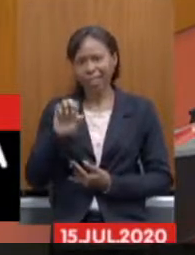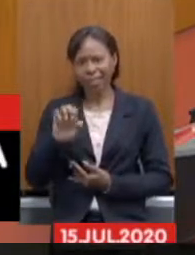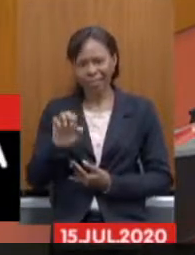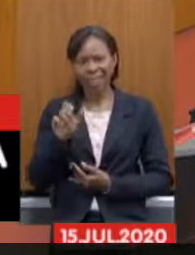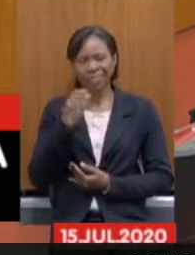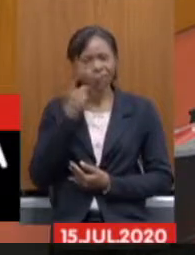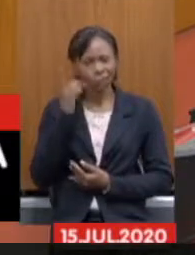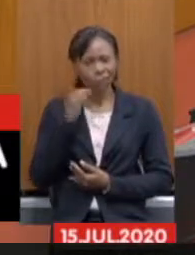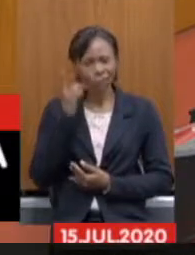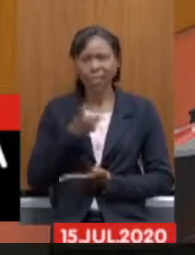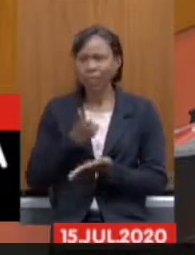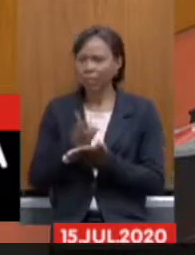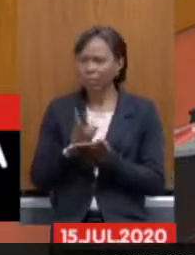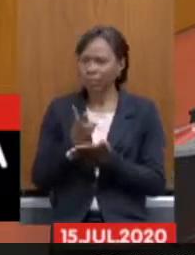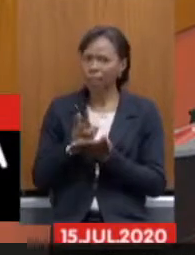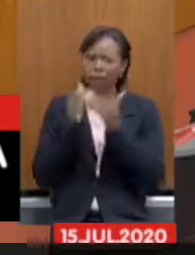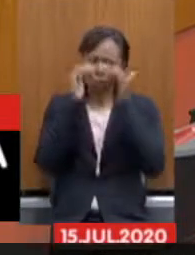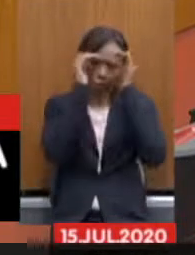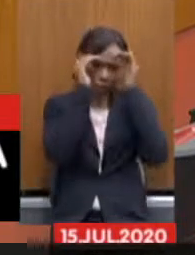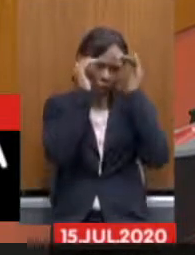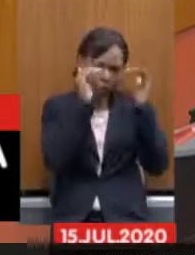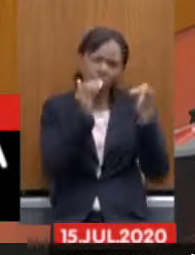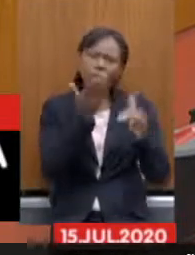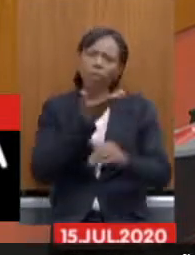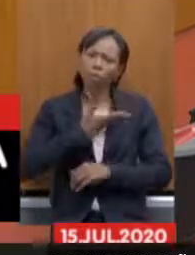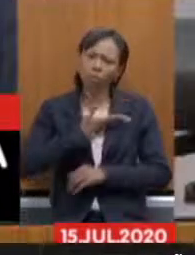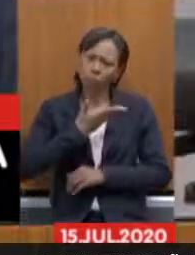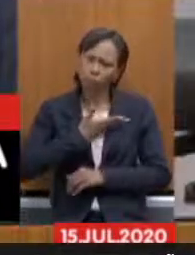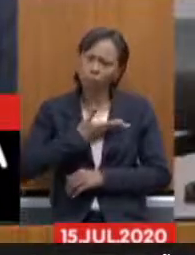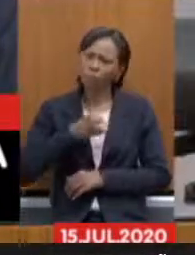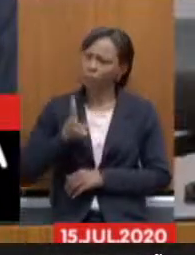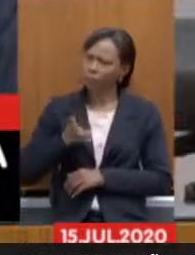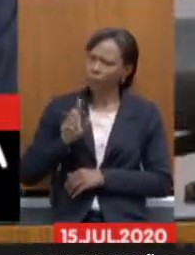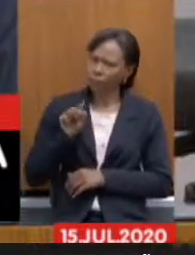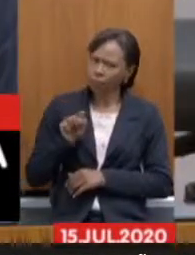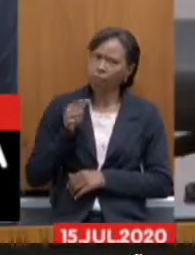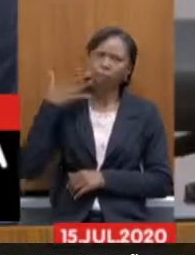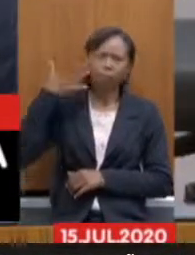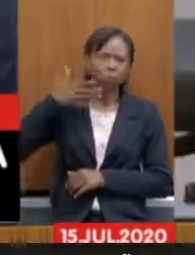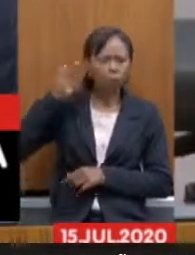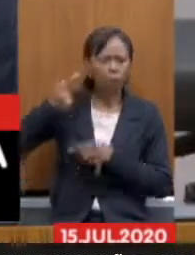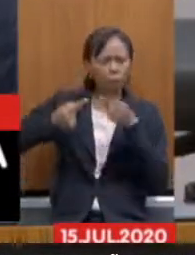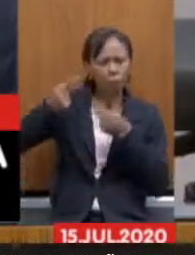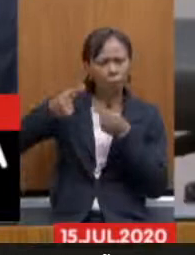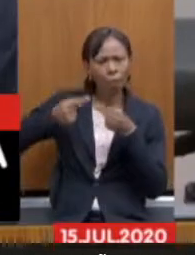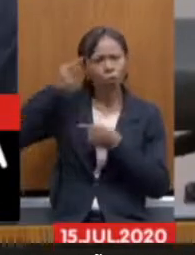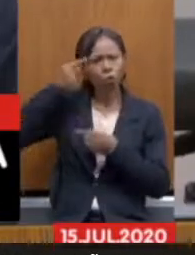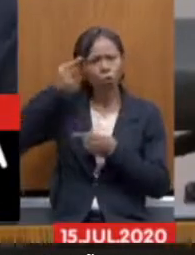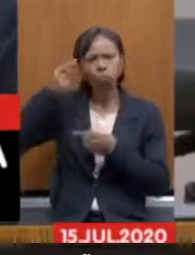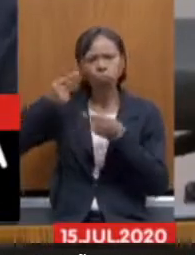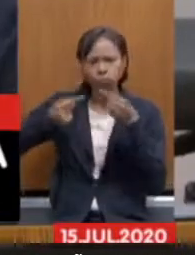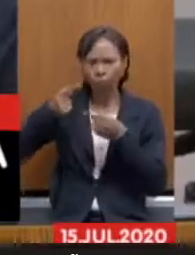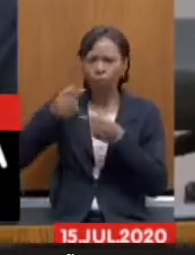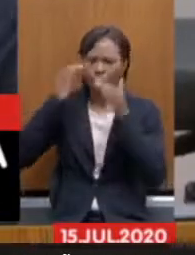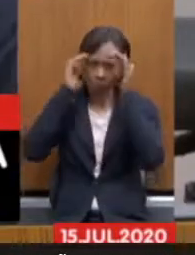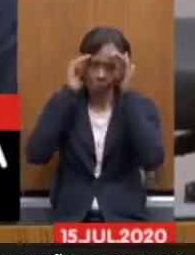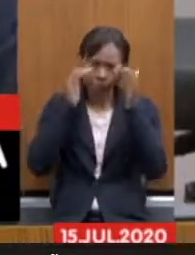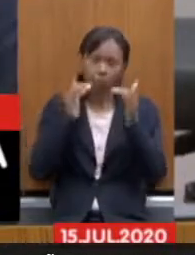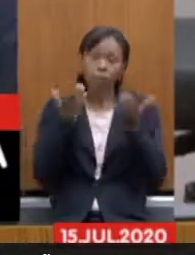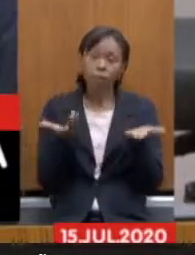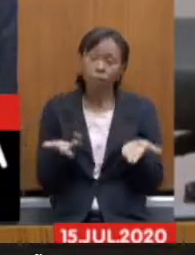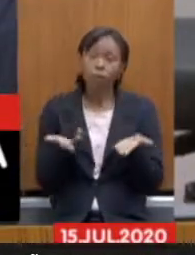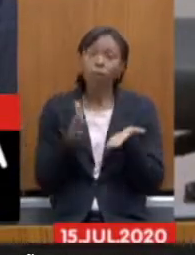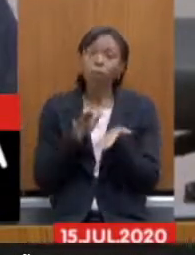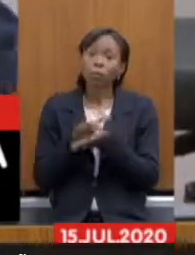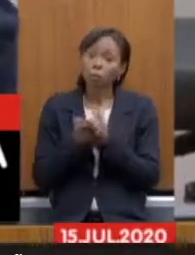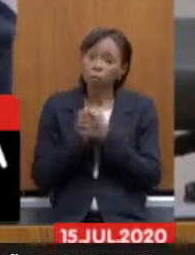sempre muito respeitosa com os colegas sempre muito respeitosa no debate das ideias na casa fica aqui meu registro